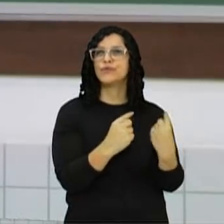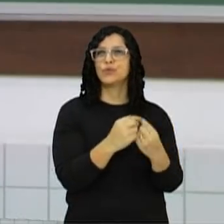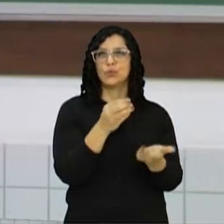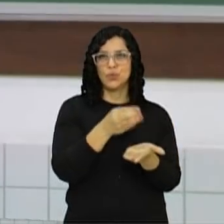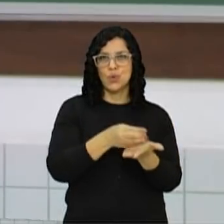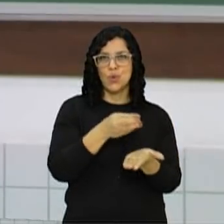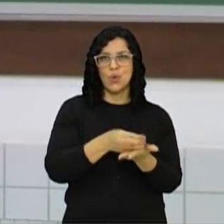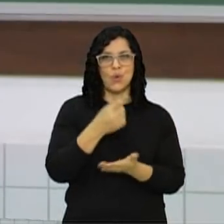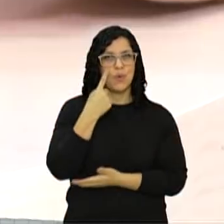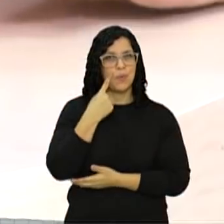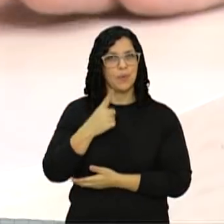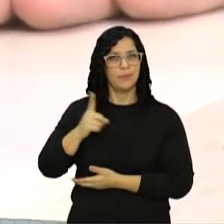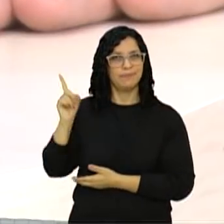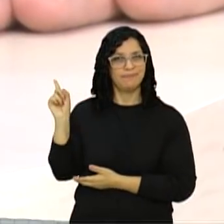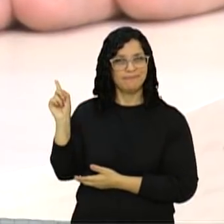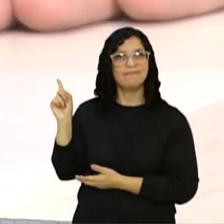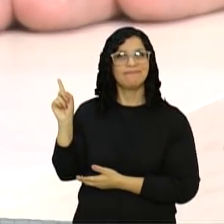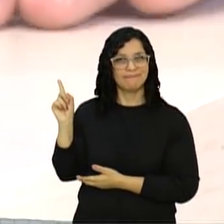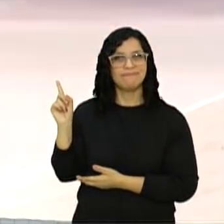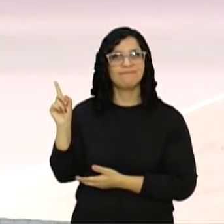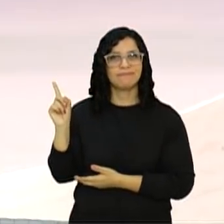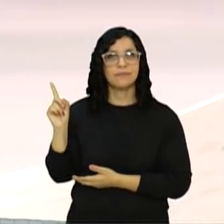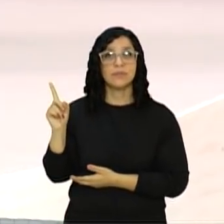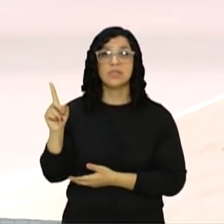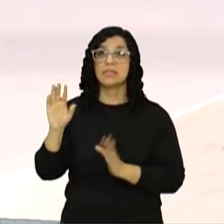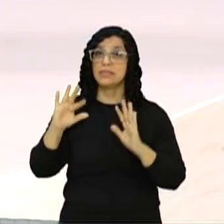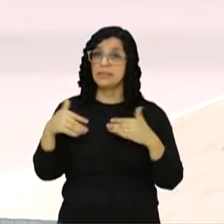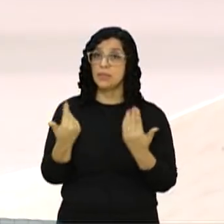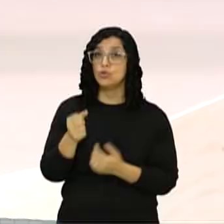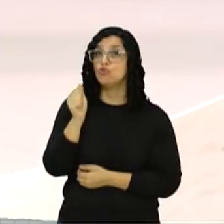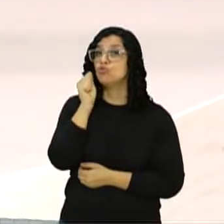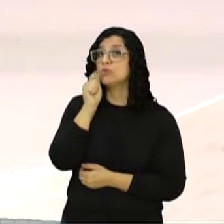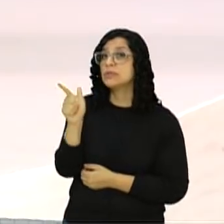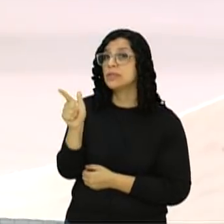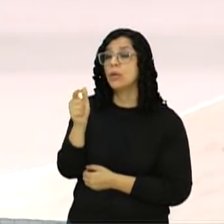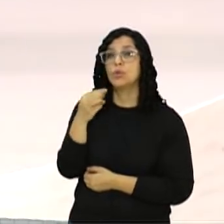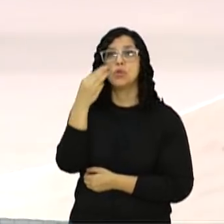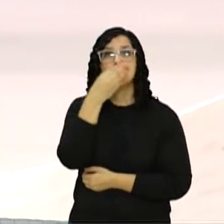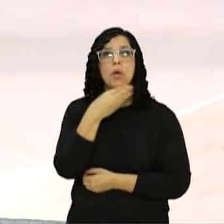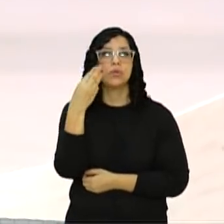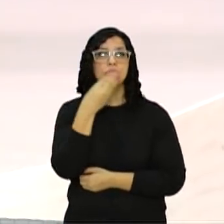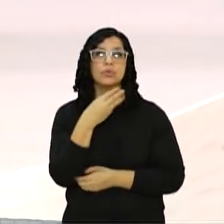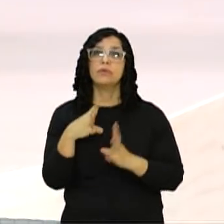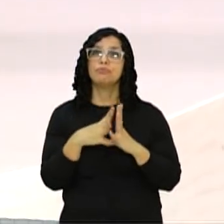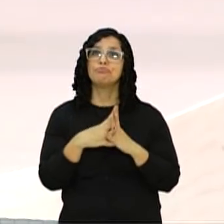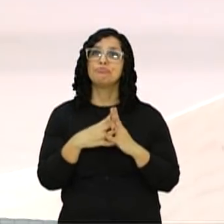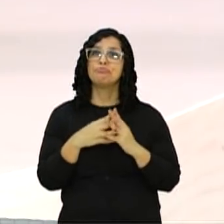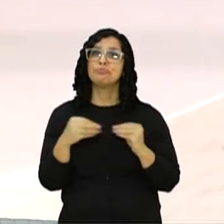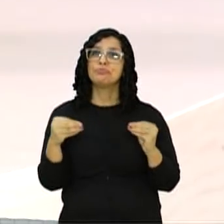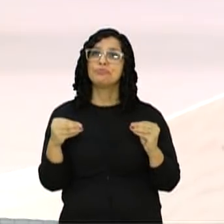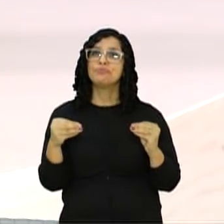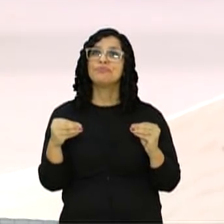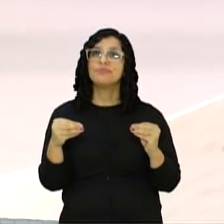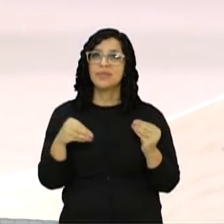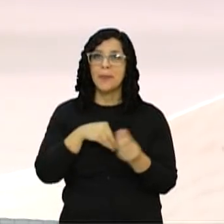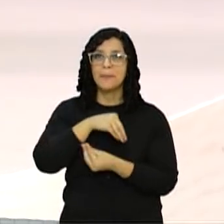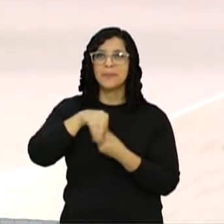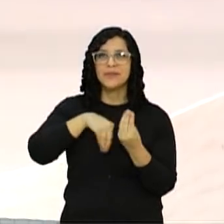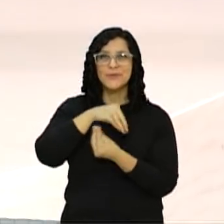fundo do nosso copo, do nosso becker. Já o sal e o açúcar vão ser